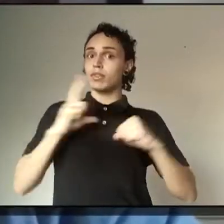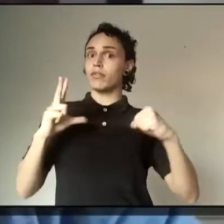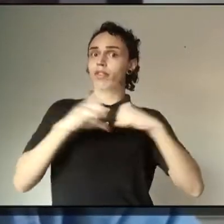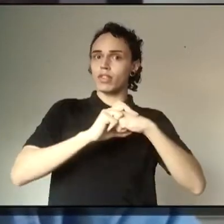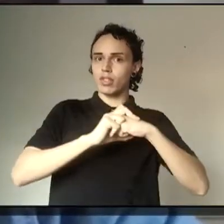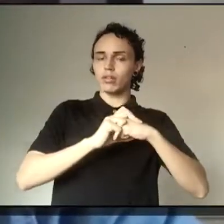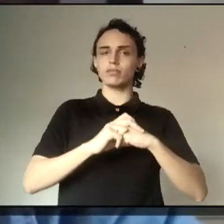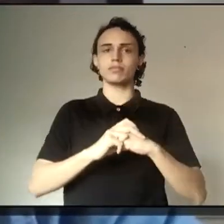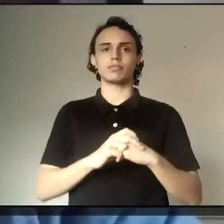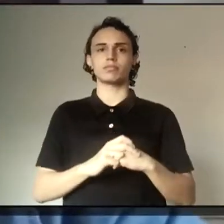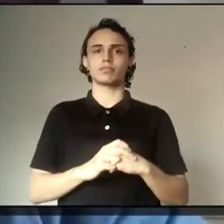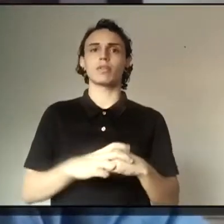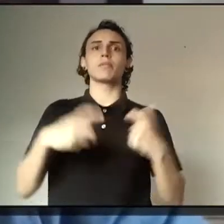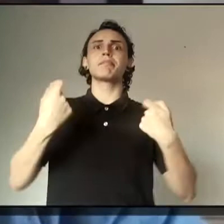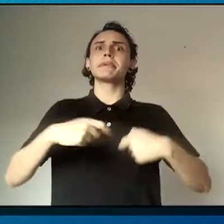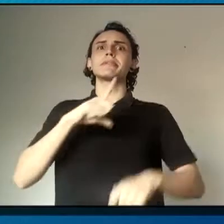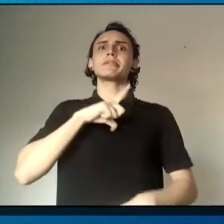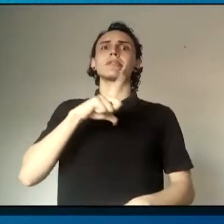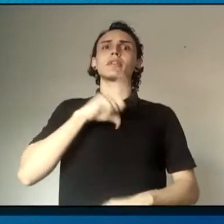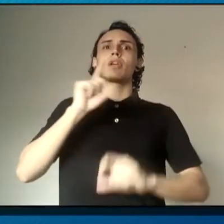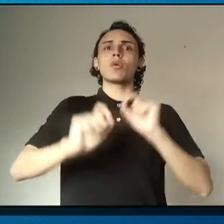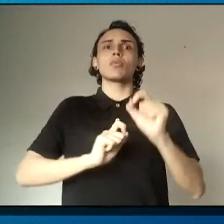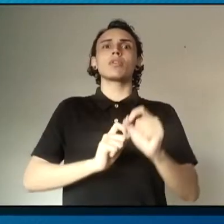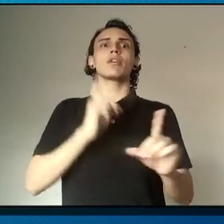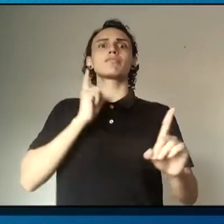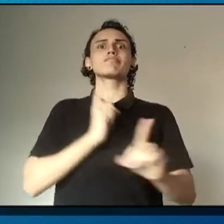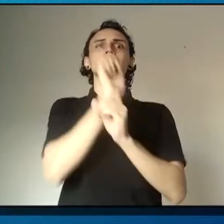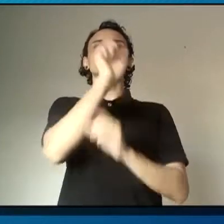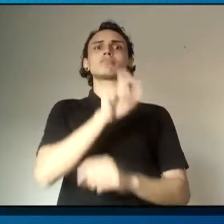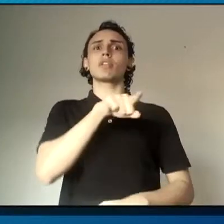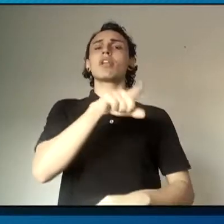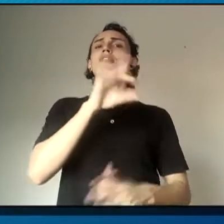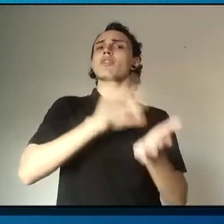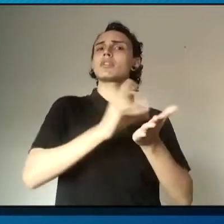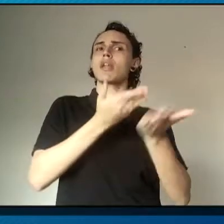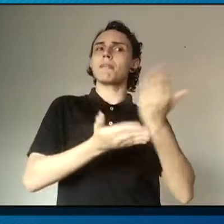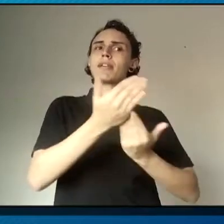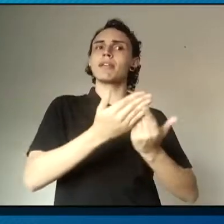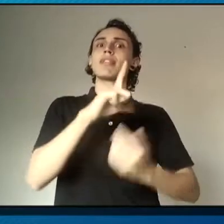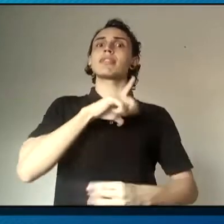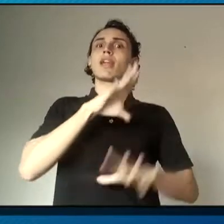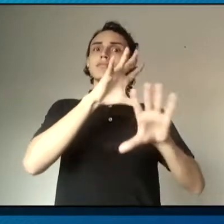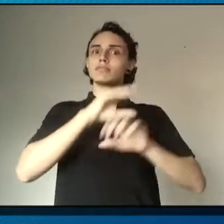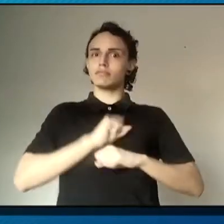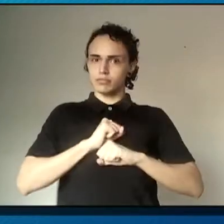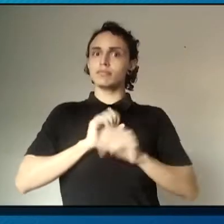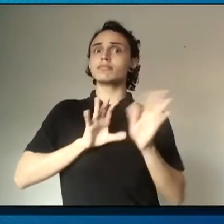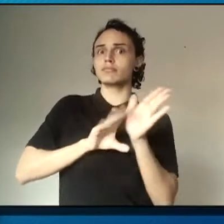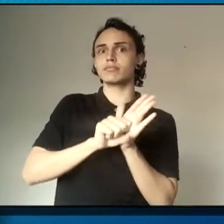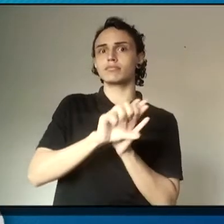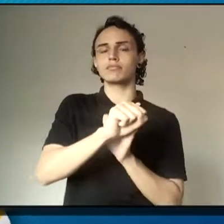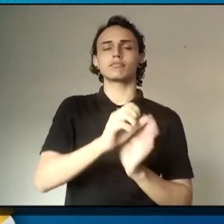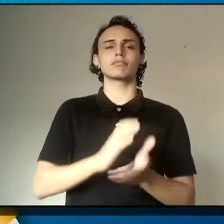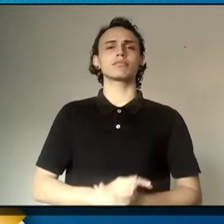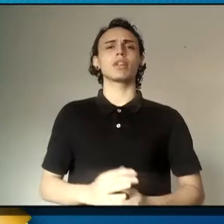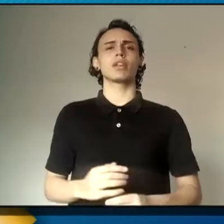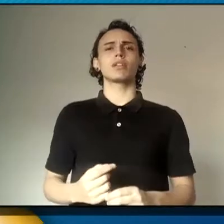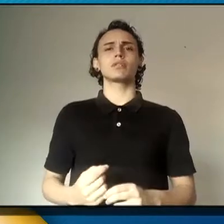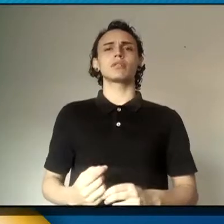tratar a infecção viral. Então, não é indicado sem alguma evidência de que o paciente tenha